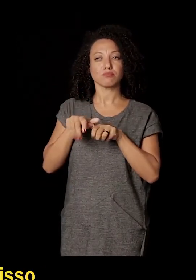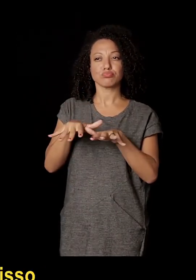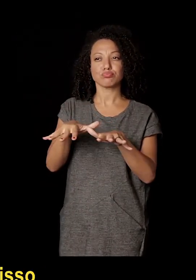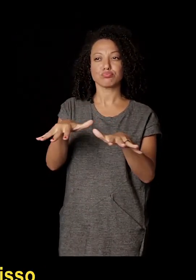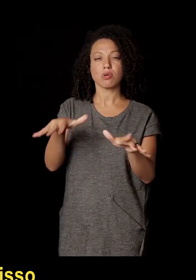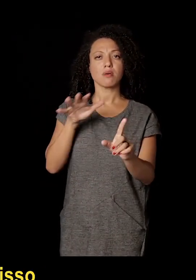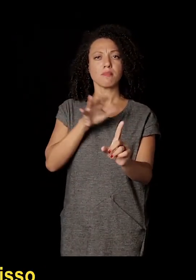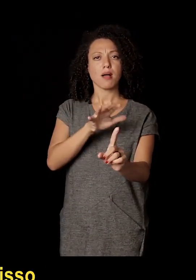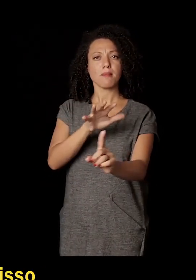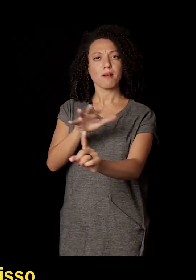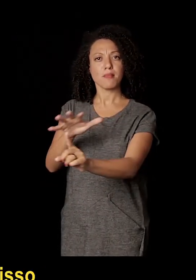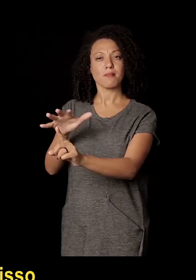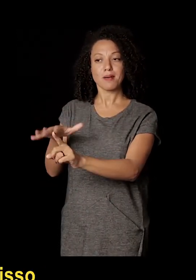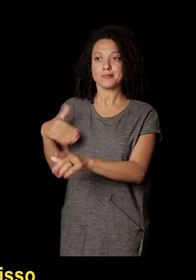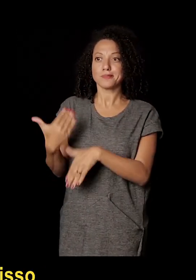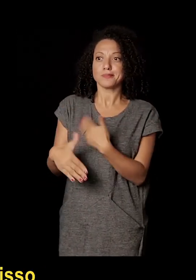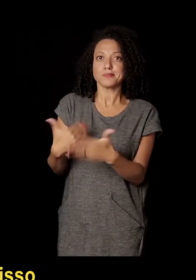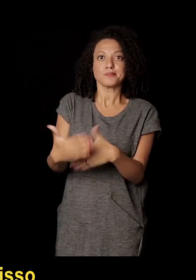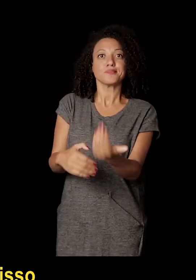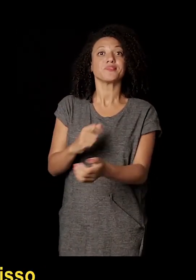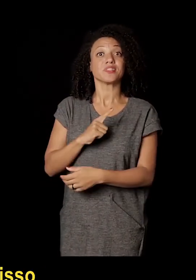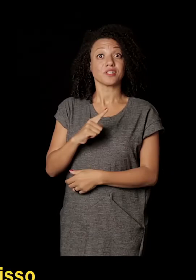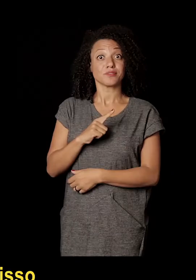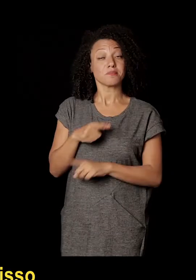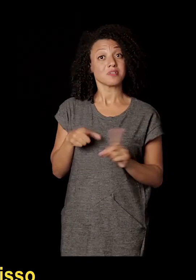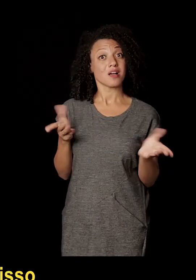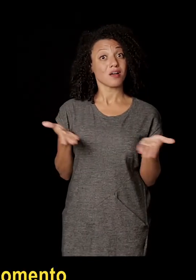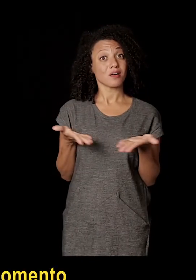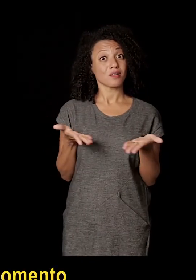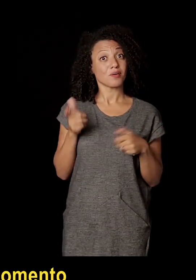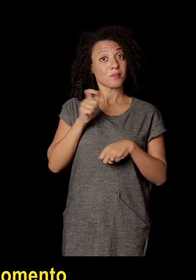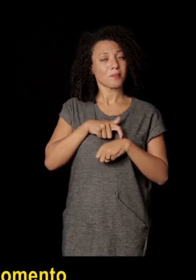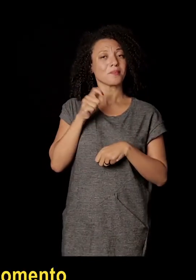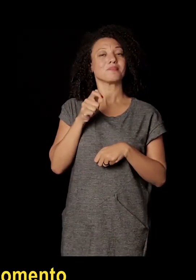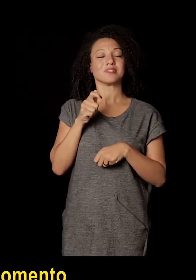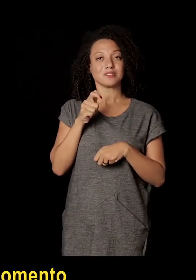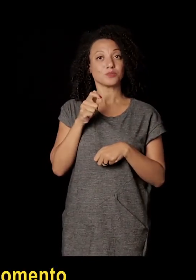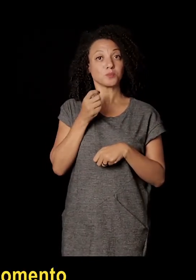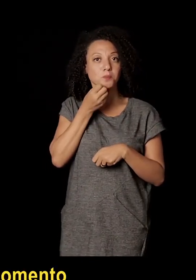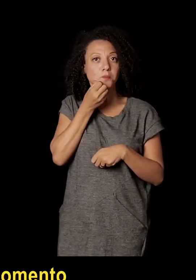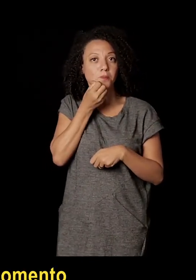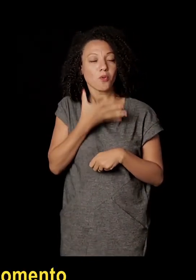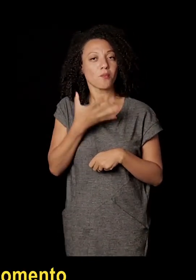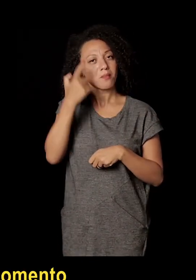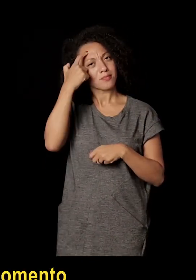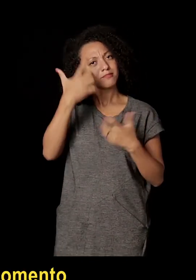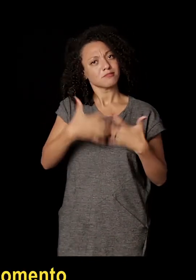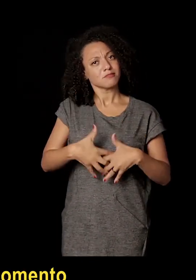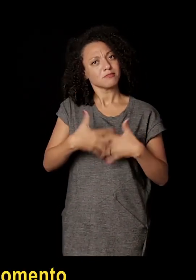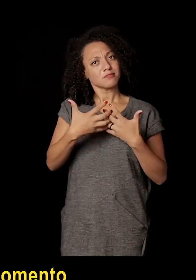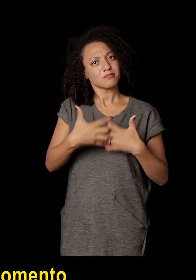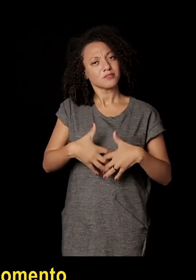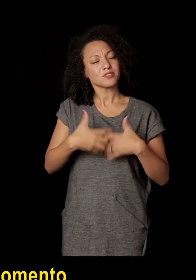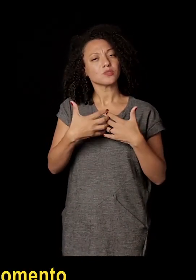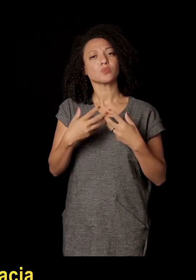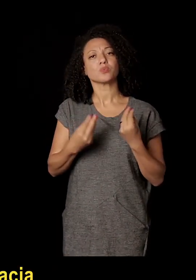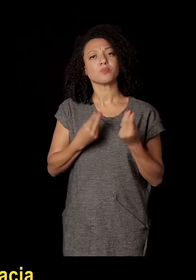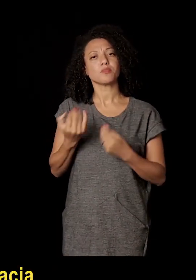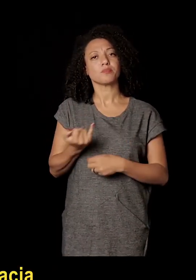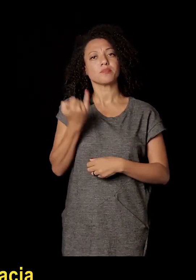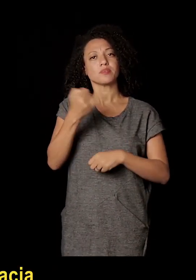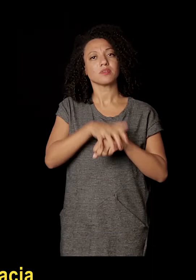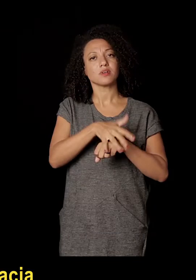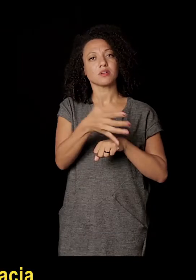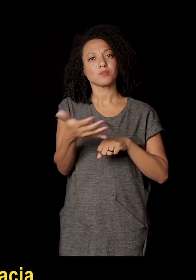isso avançou e caminhou. Então, agora, nesse momento, é um momento também ideal de a gente fazer essa reflexão da importância